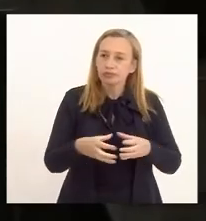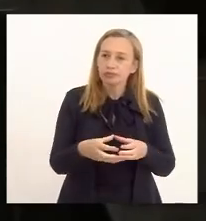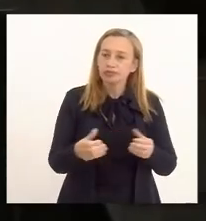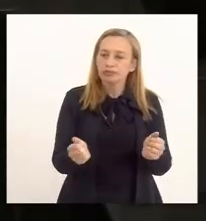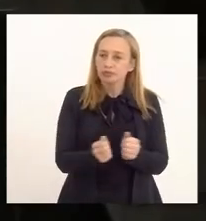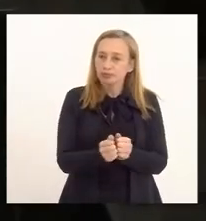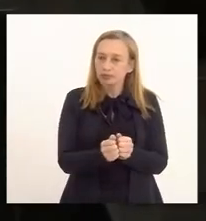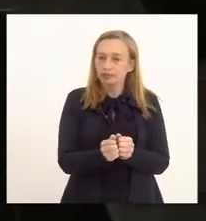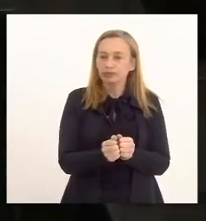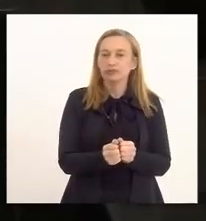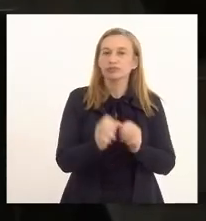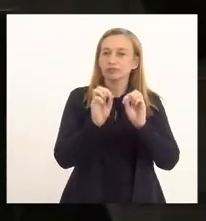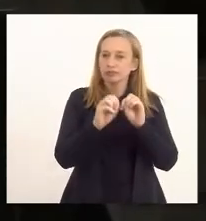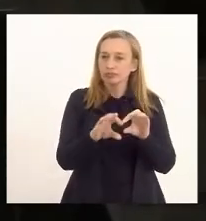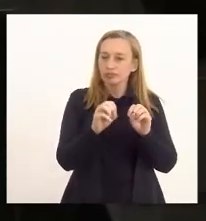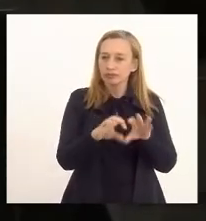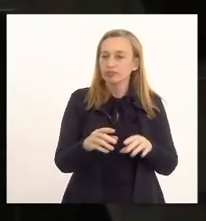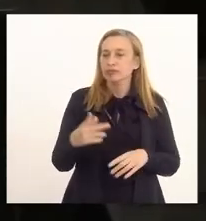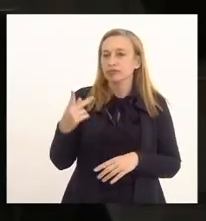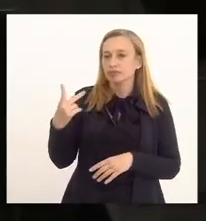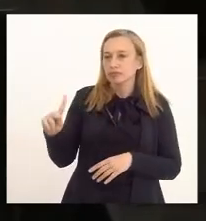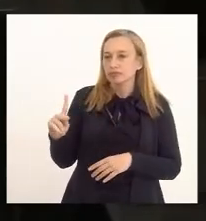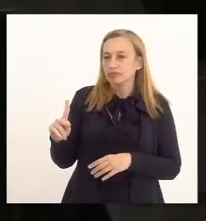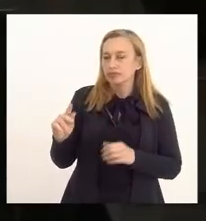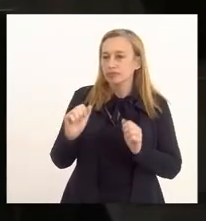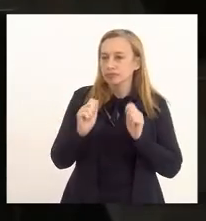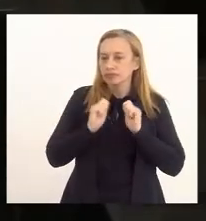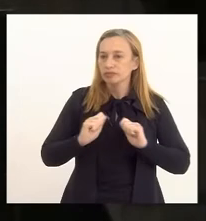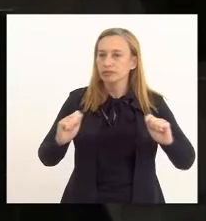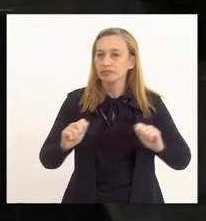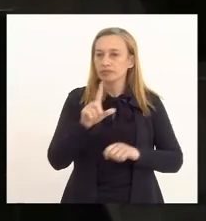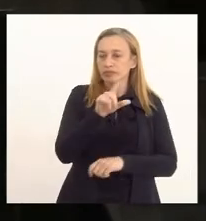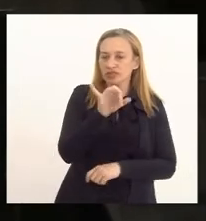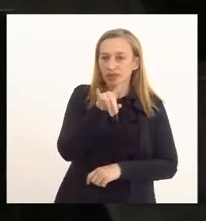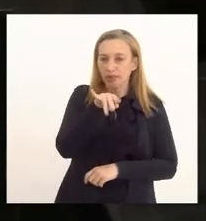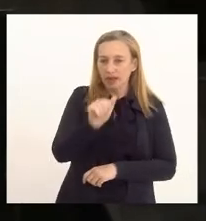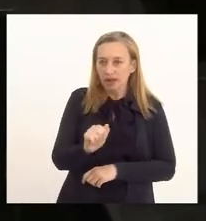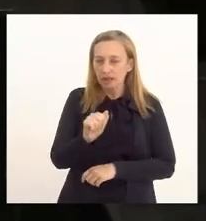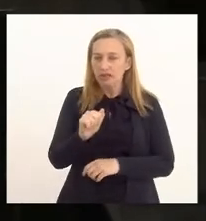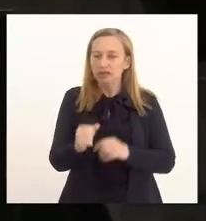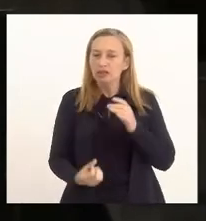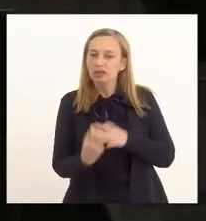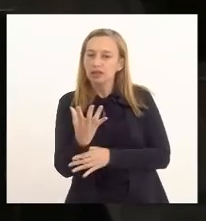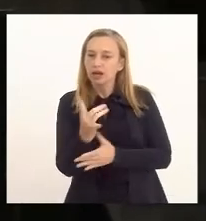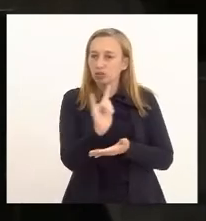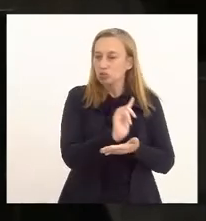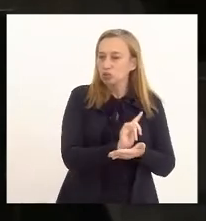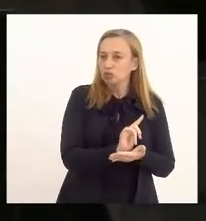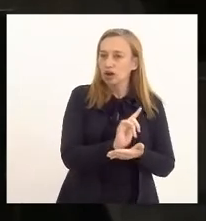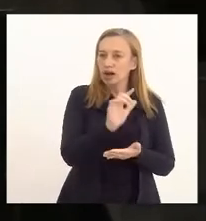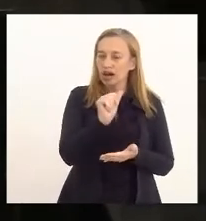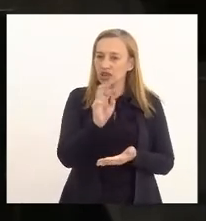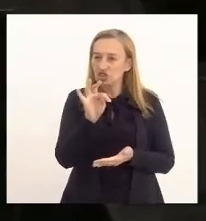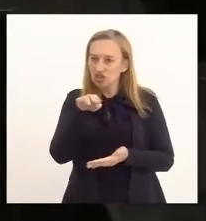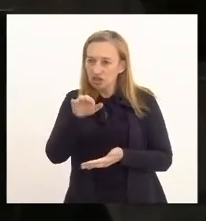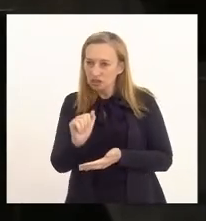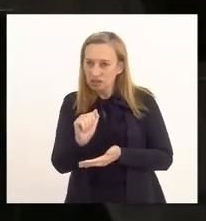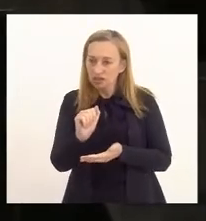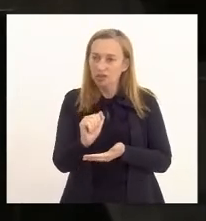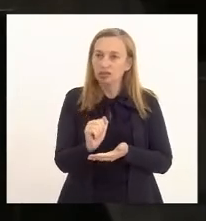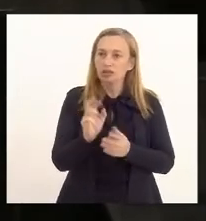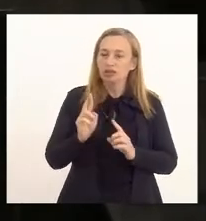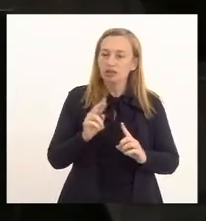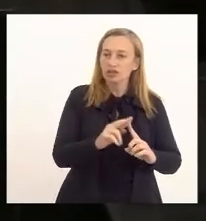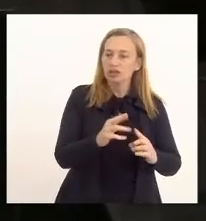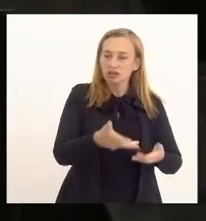e particularmente a sua assessora, a professora Isabela, que construíram uma agenda para a qual tiveram a deferência